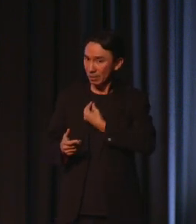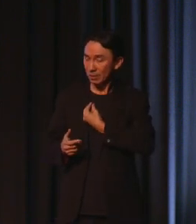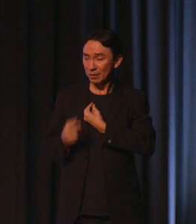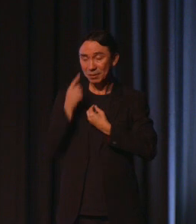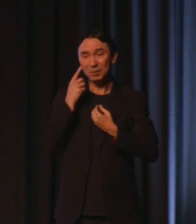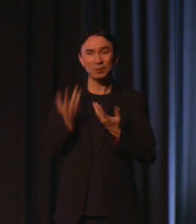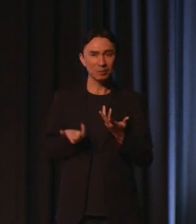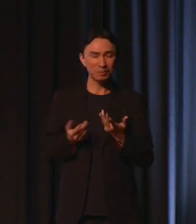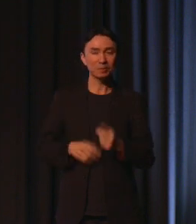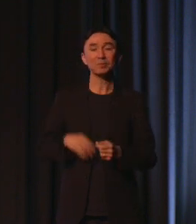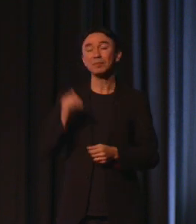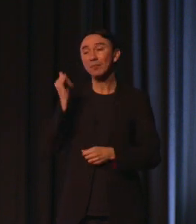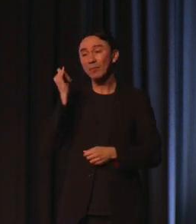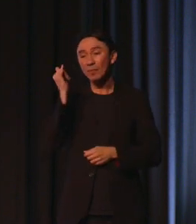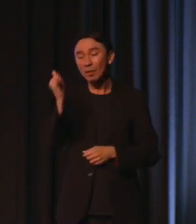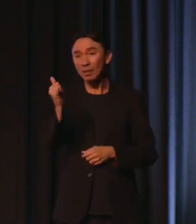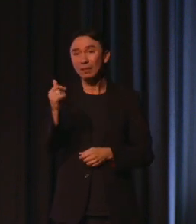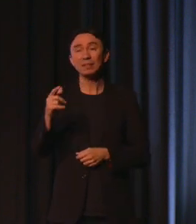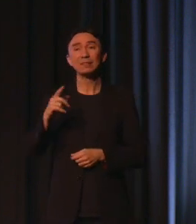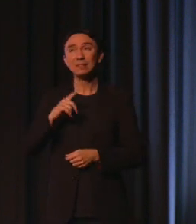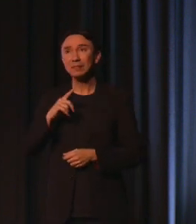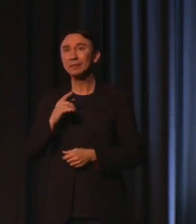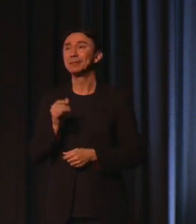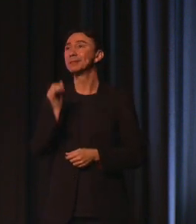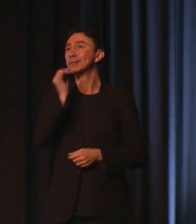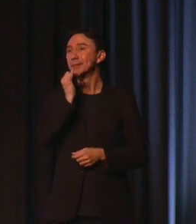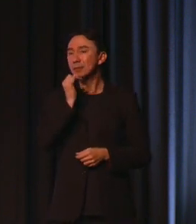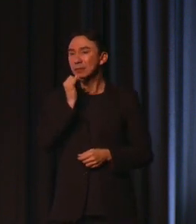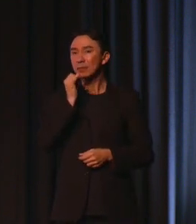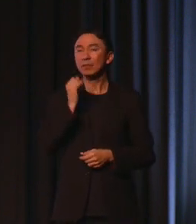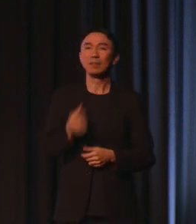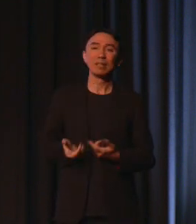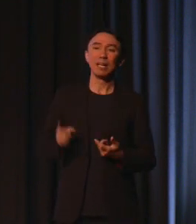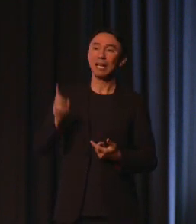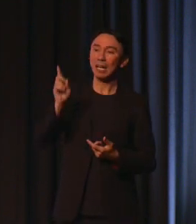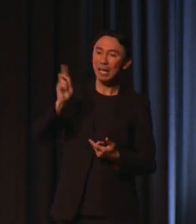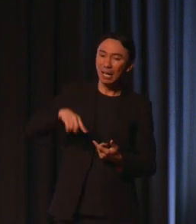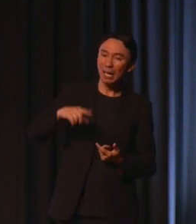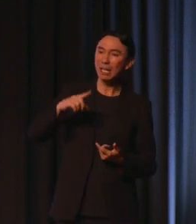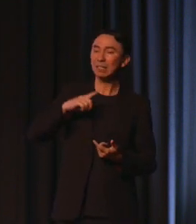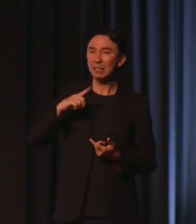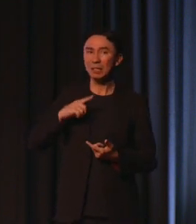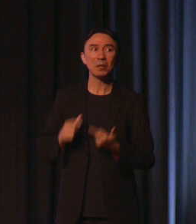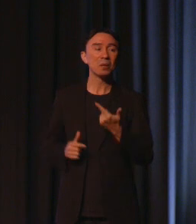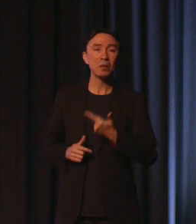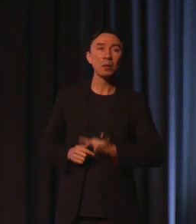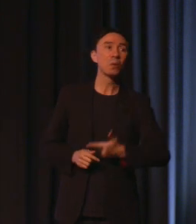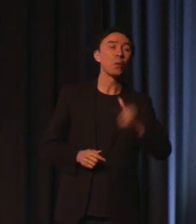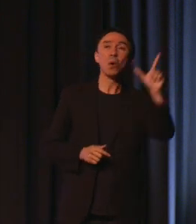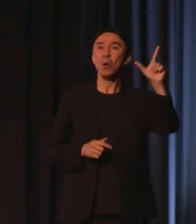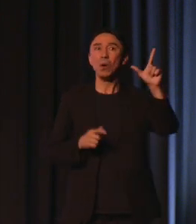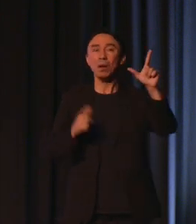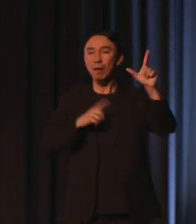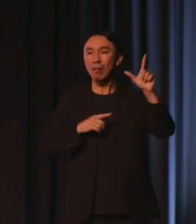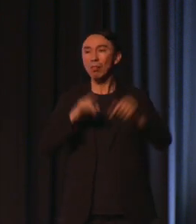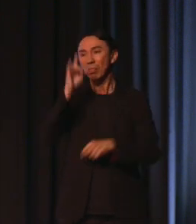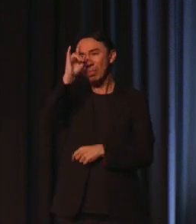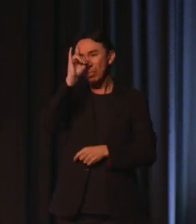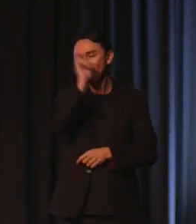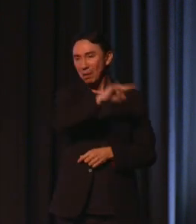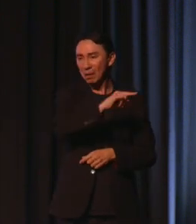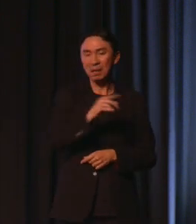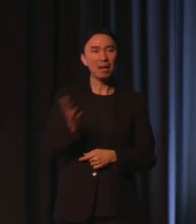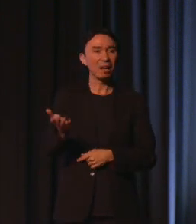não haja a linguagem subliminar de que houve uma relação extraconjugal e aquela criança nasceu. Eu já vi